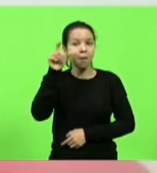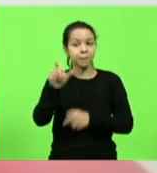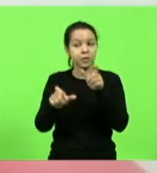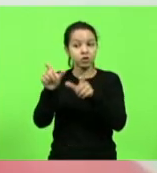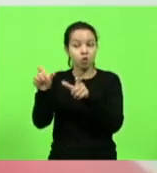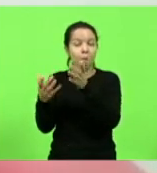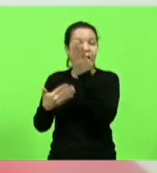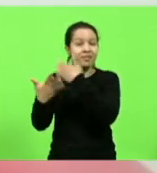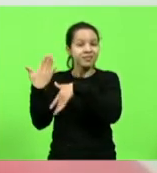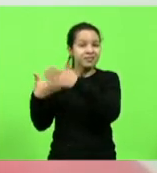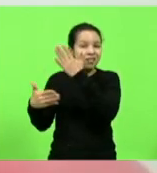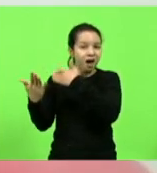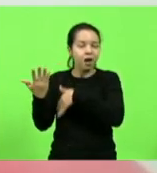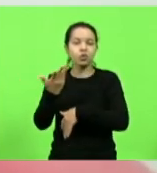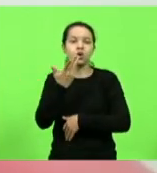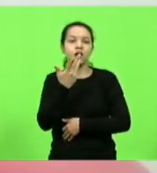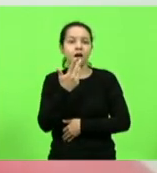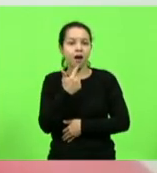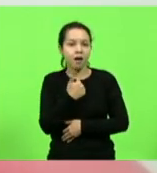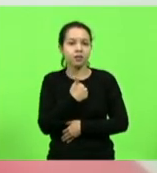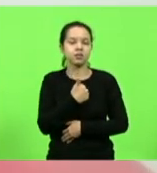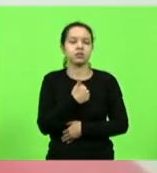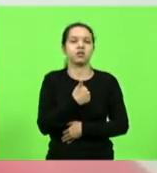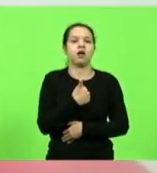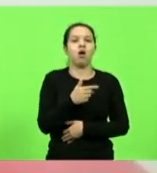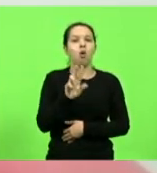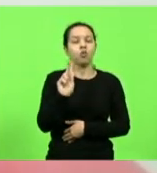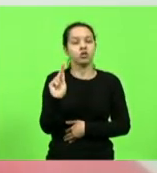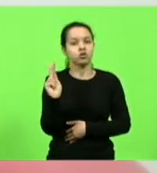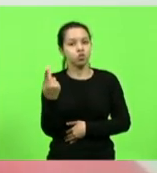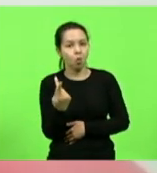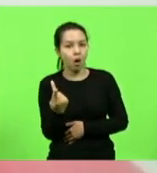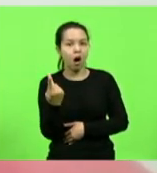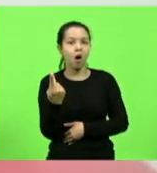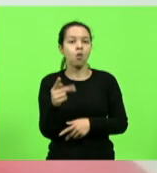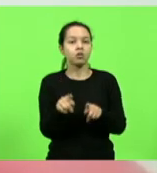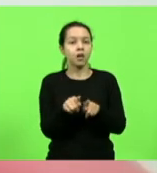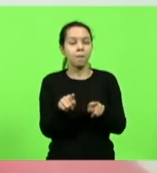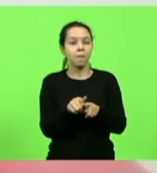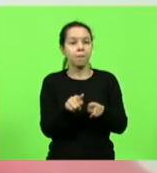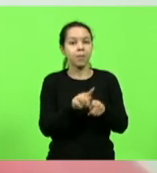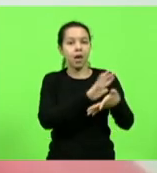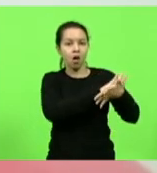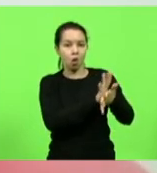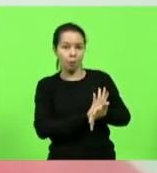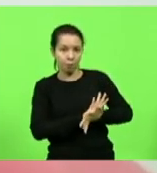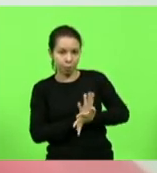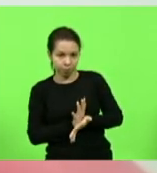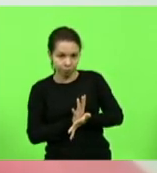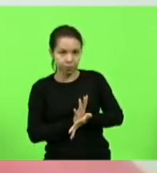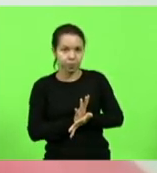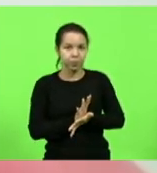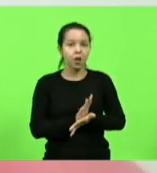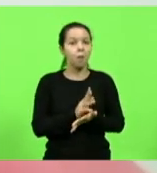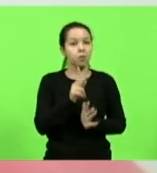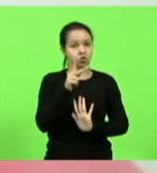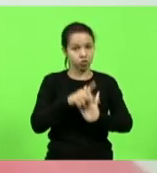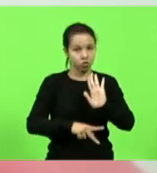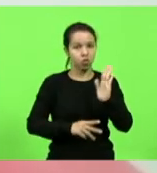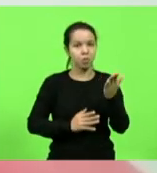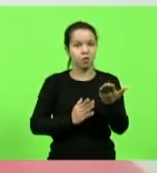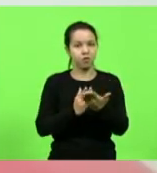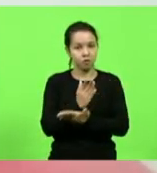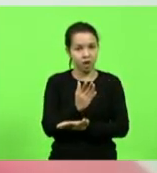infância como homossexual e que sofreu discriminação. Um projeto que foi aprovado numa